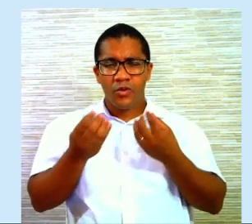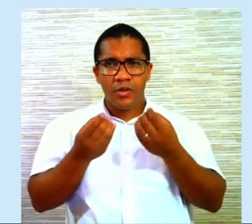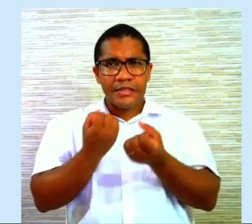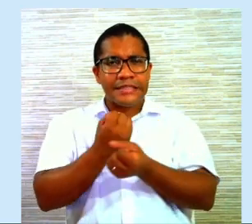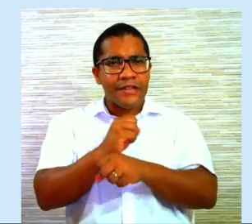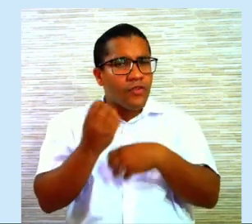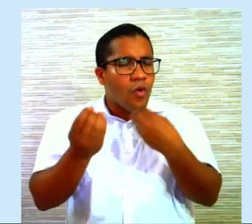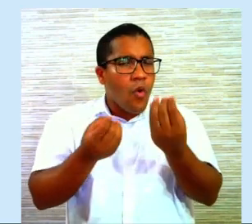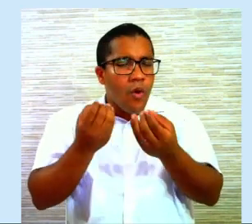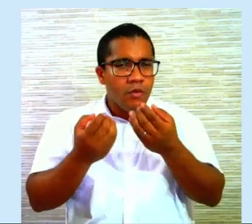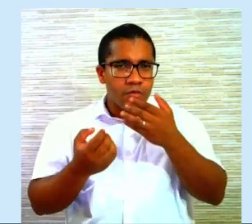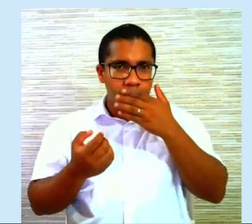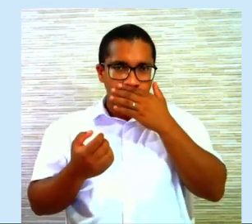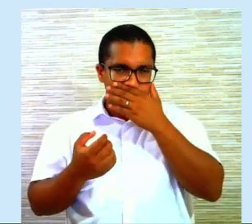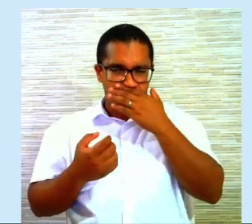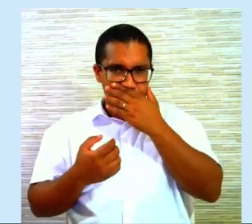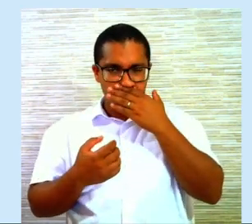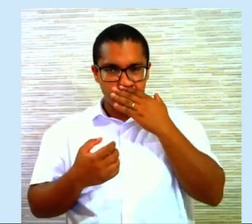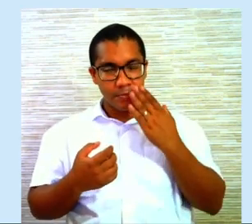Atlântico? Então, vejamos.